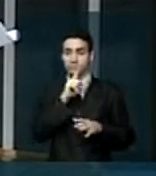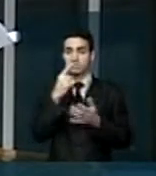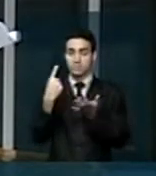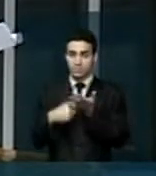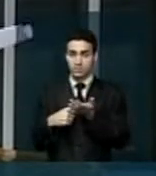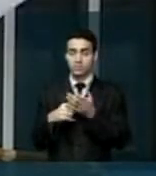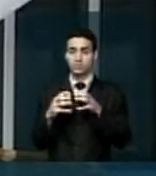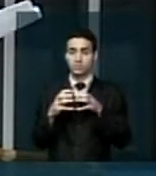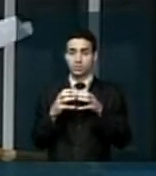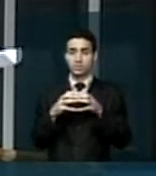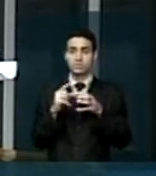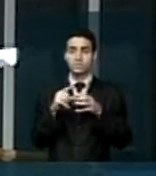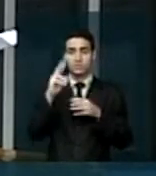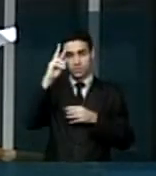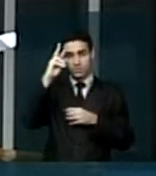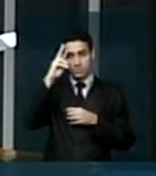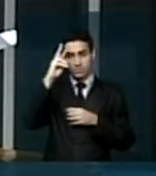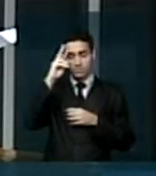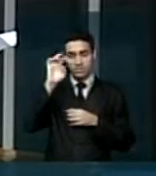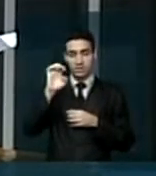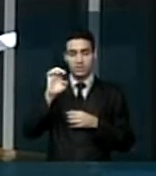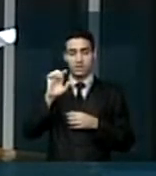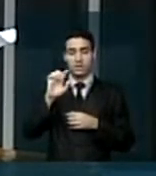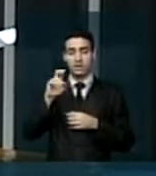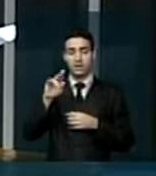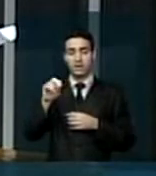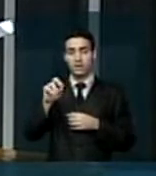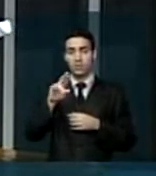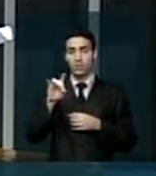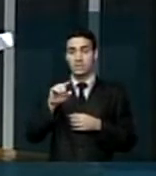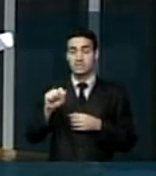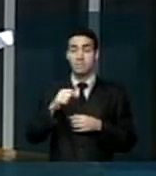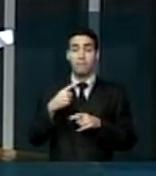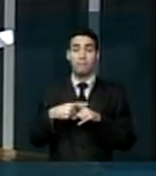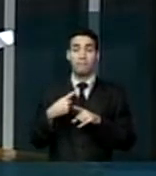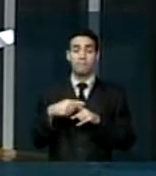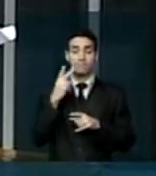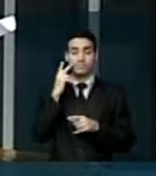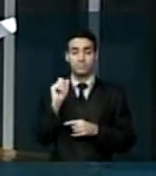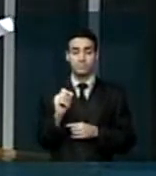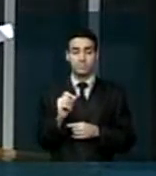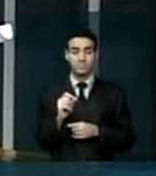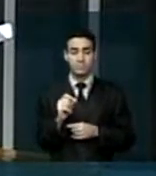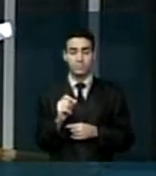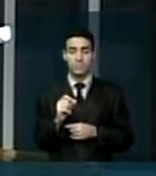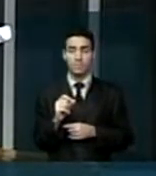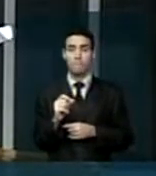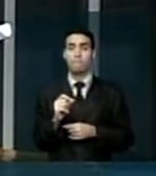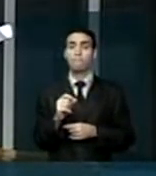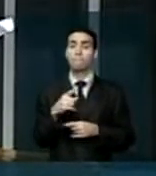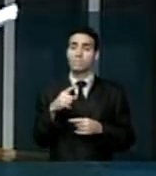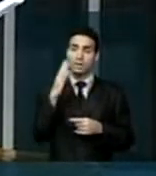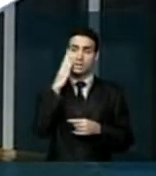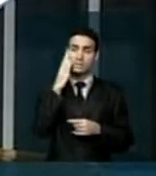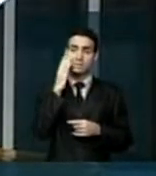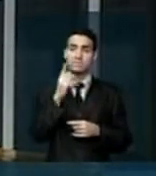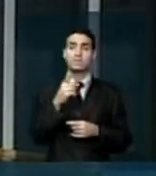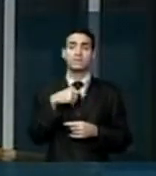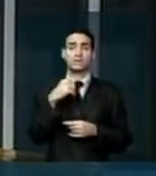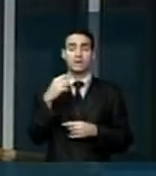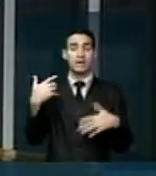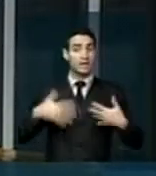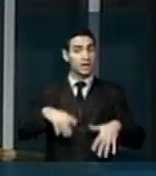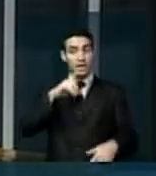segunda-feira, a pedido da deputada Liliane Roriz, para que escute os produtores da gravidade